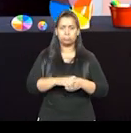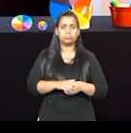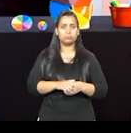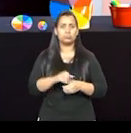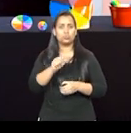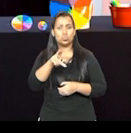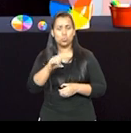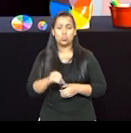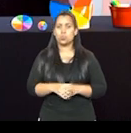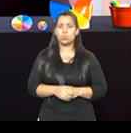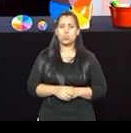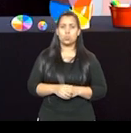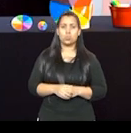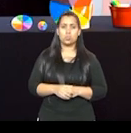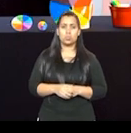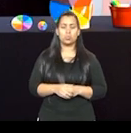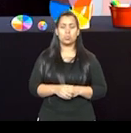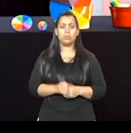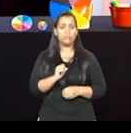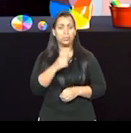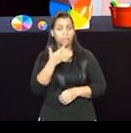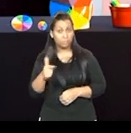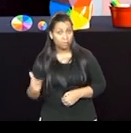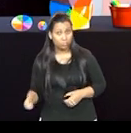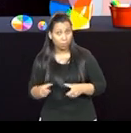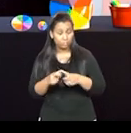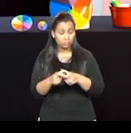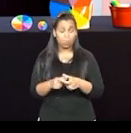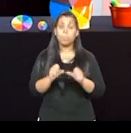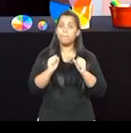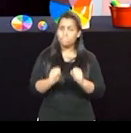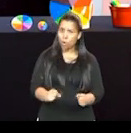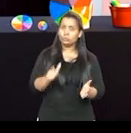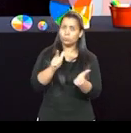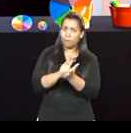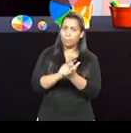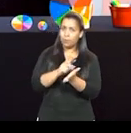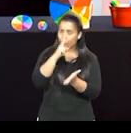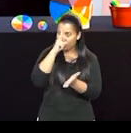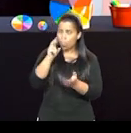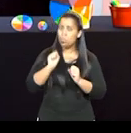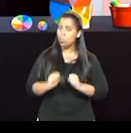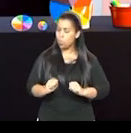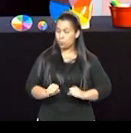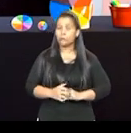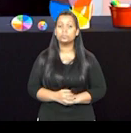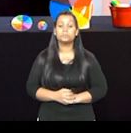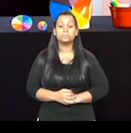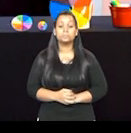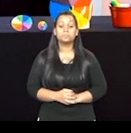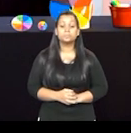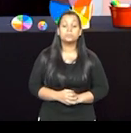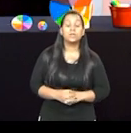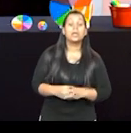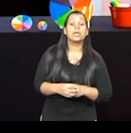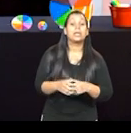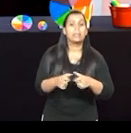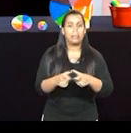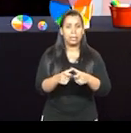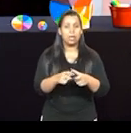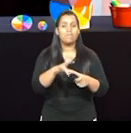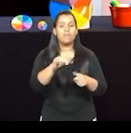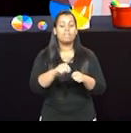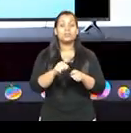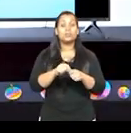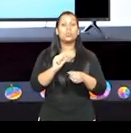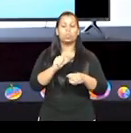tampinha de requeijão. E se não tiver tampinha, a gente pode fazer com o próprio papelão. Escolhendo a tampinha, nós vamos fazer um